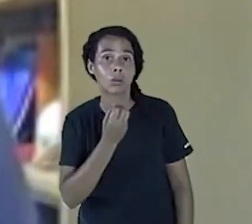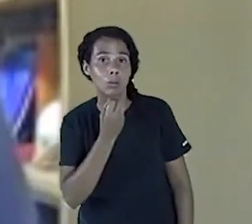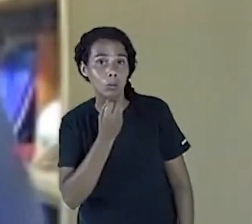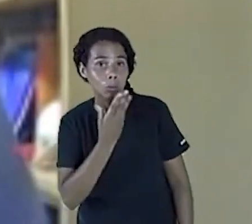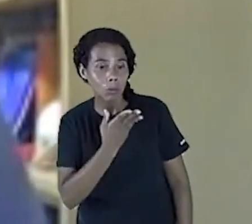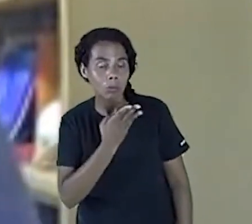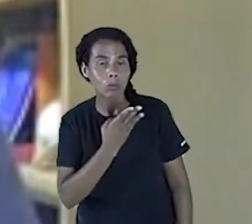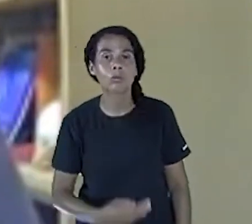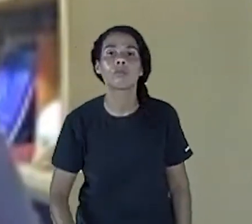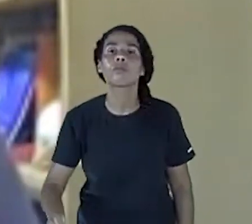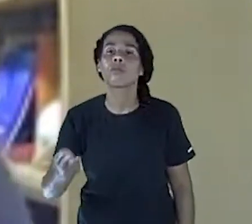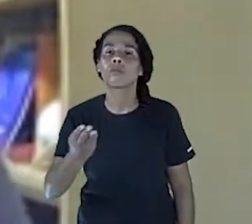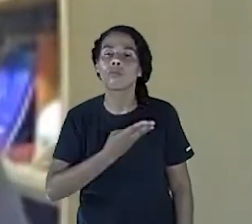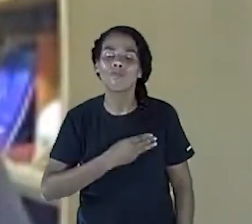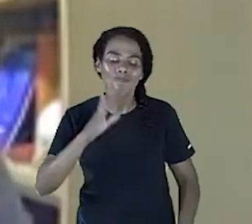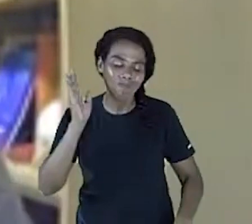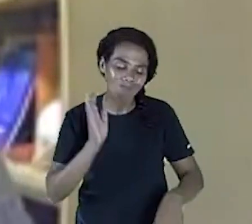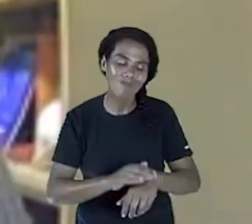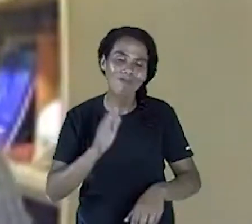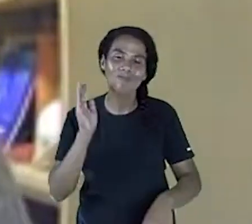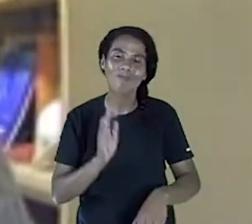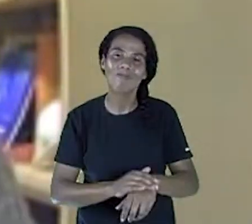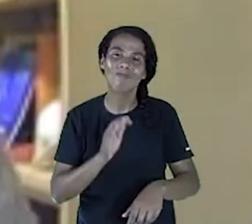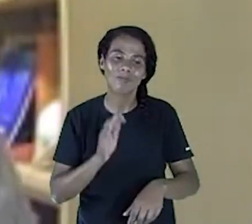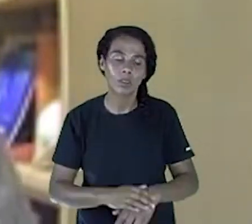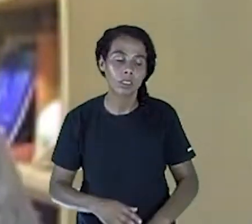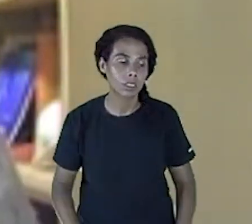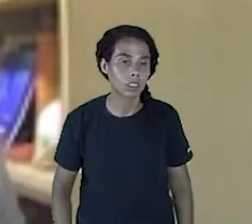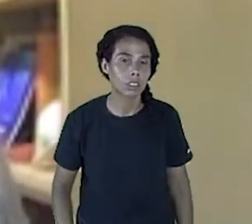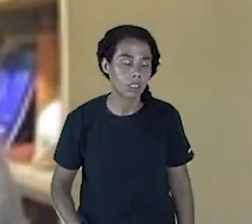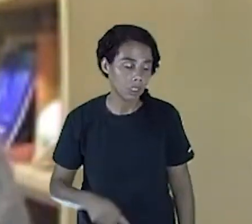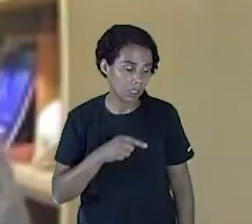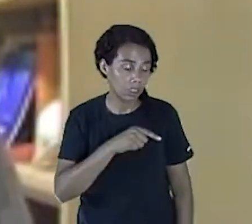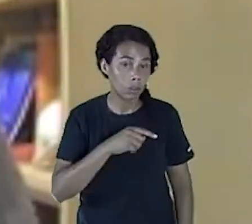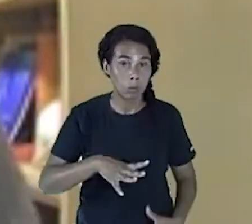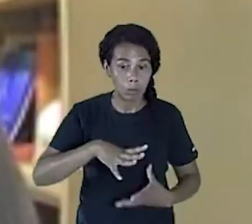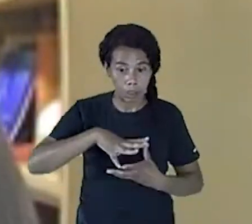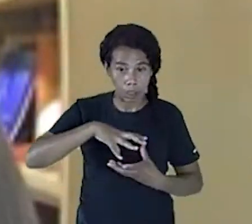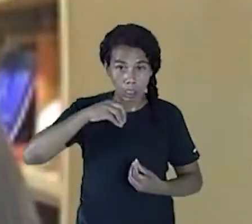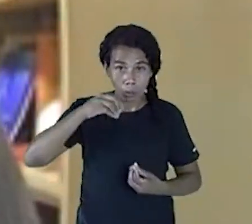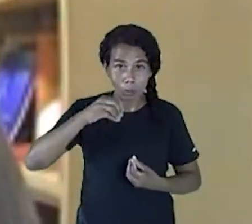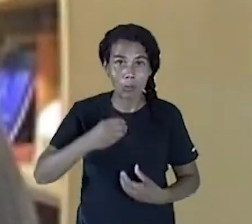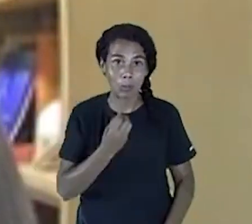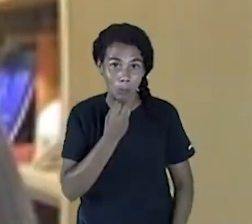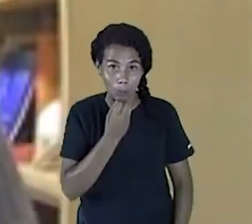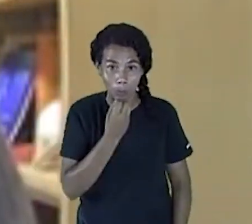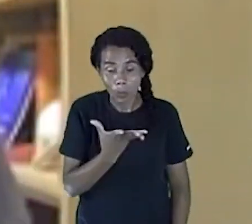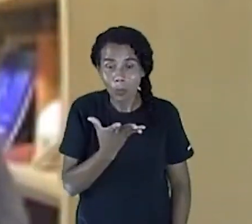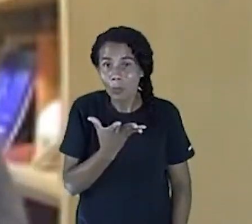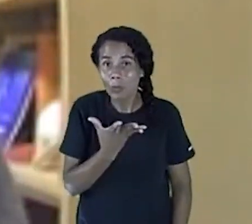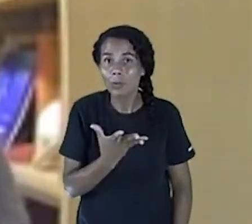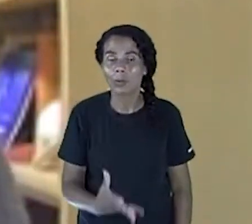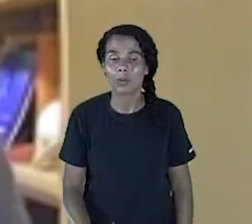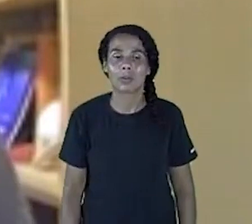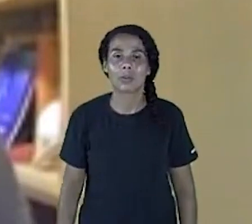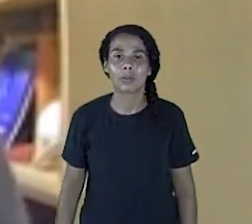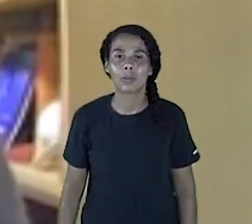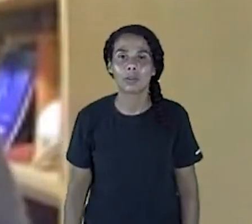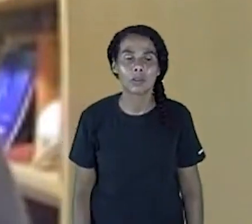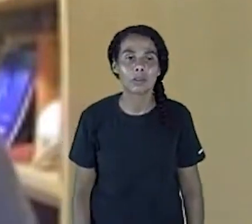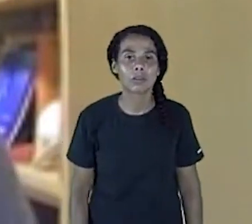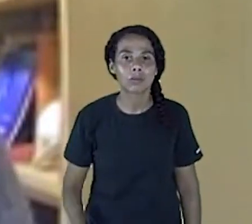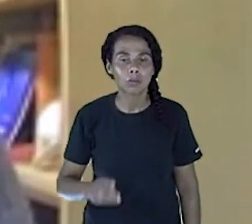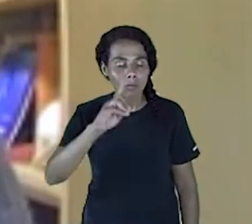tudo. É uma alma luminosa, por isso que eu chamei o livro de Gil Luminoso, né? Ele está a nos iluminar.